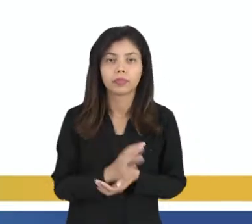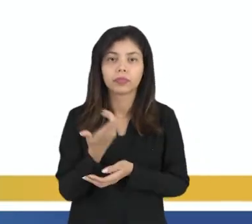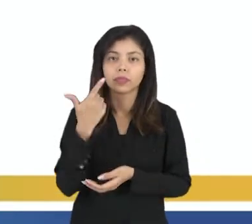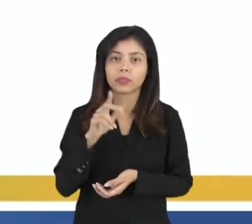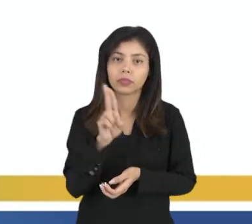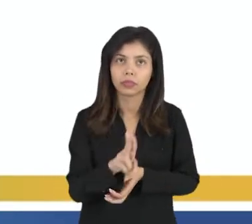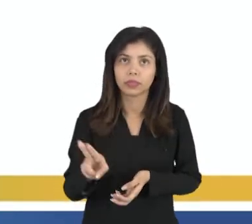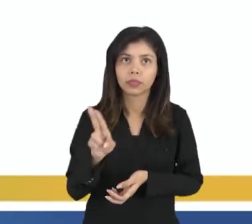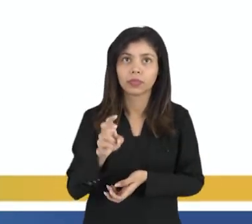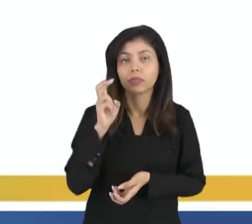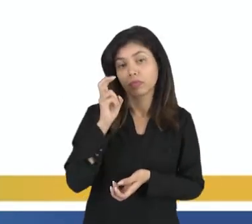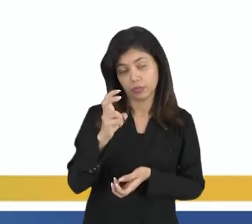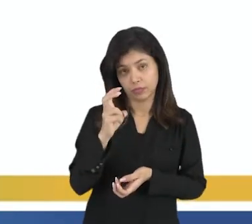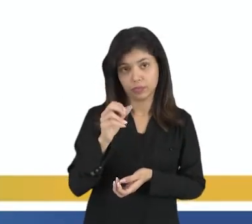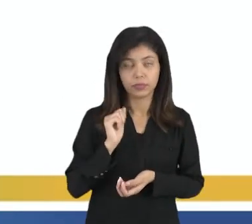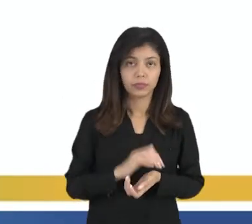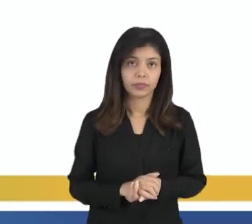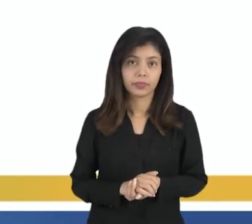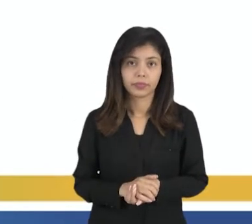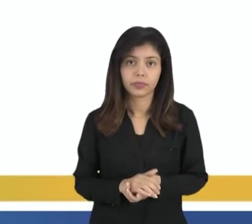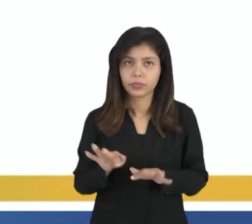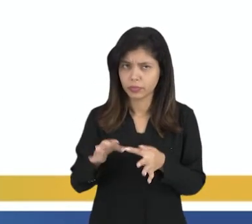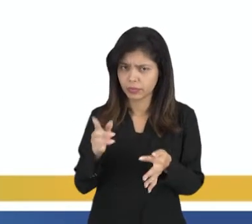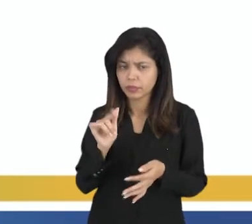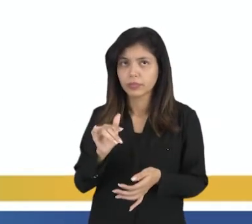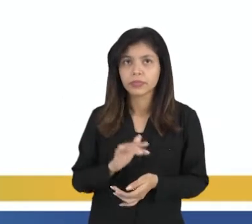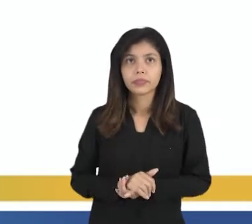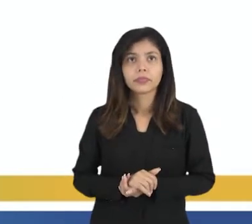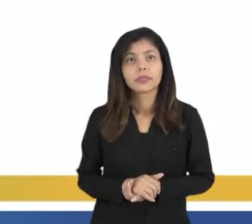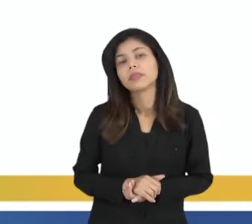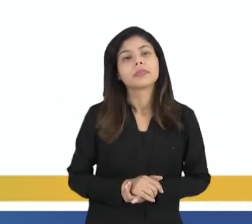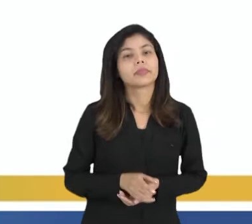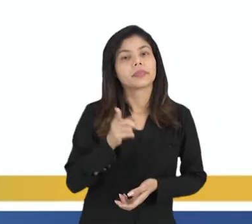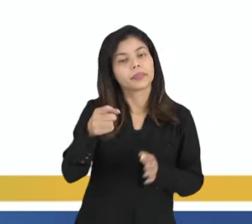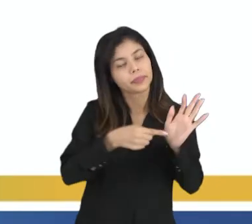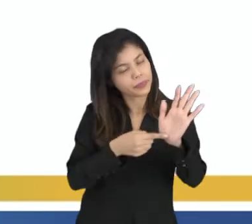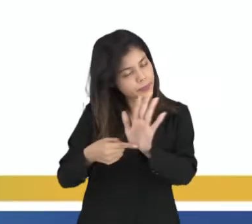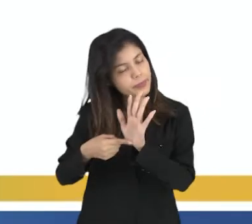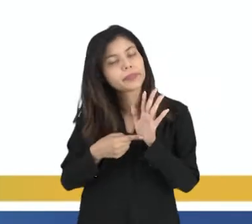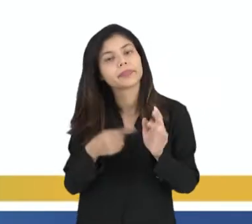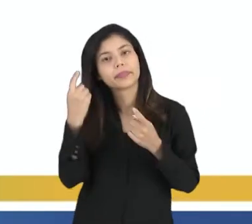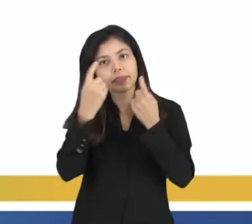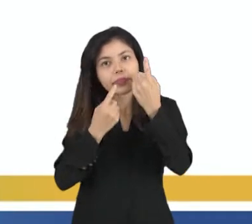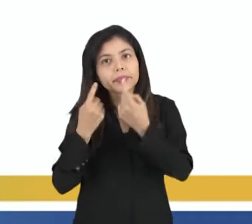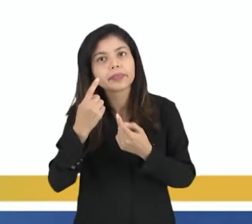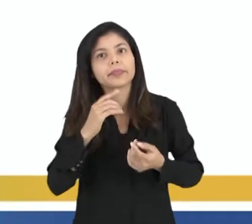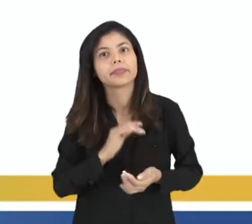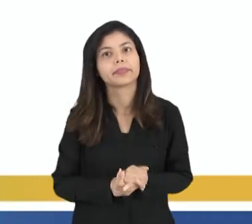conseguiu utilizar 5 joules. Simples, tá? É isso que representa essa expressão.